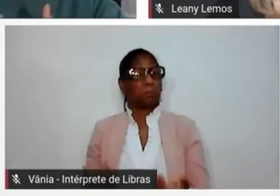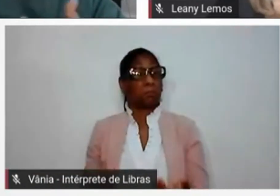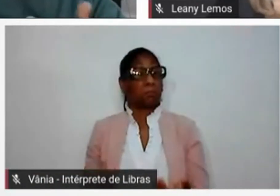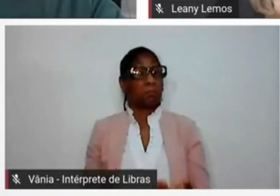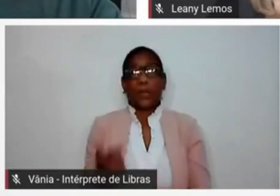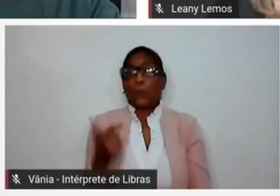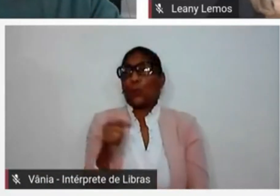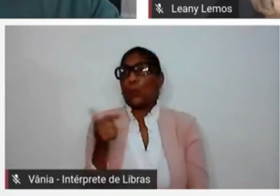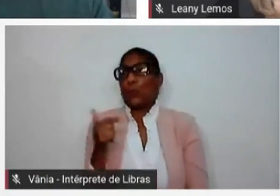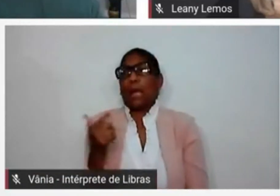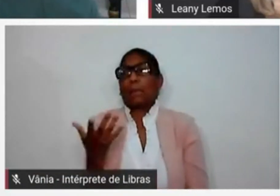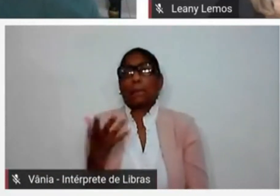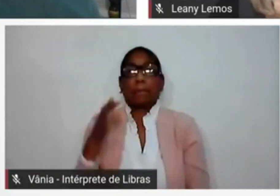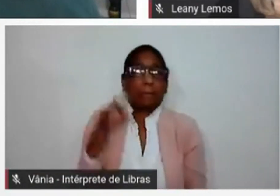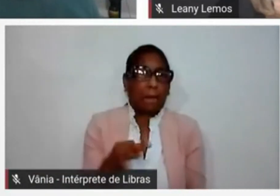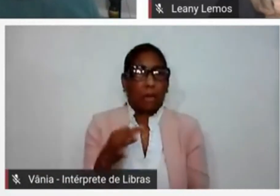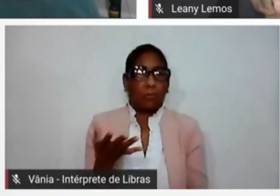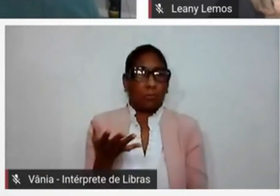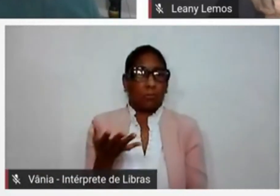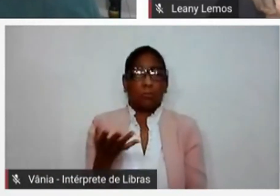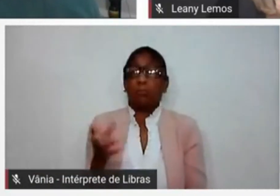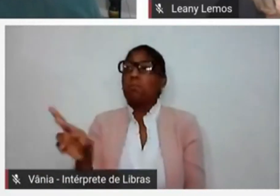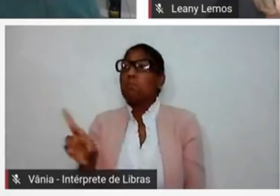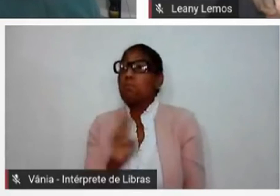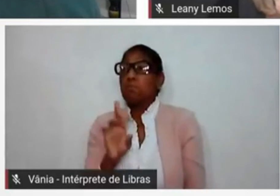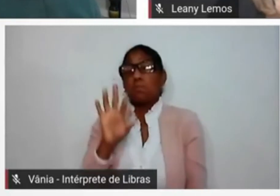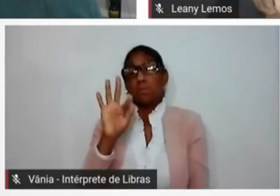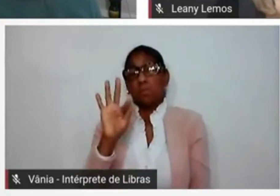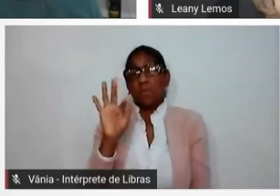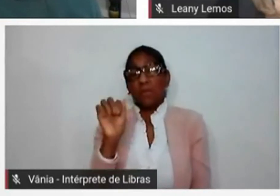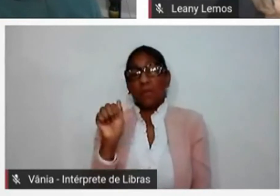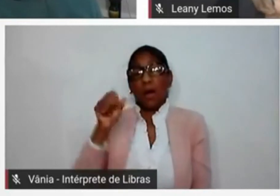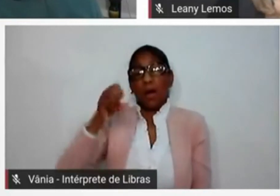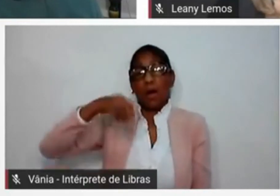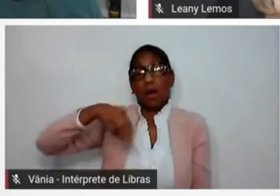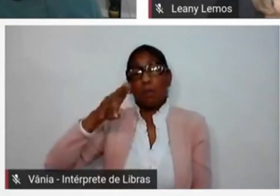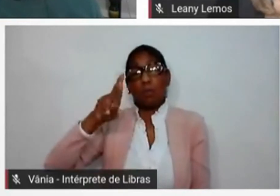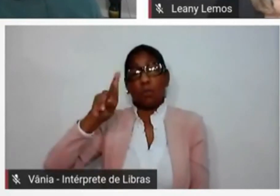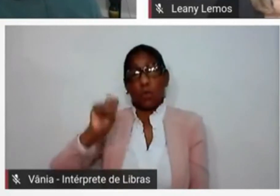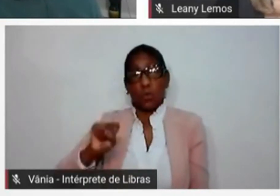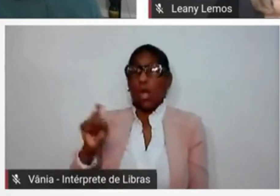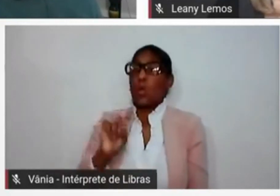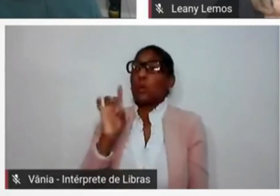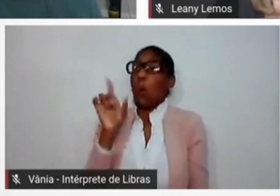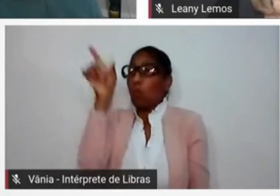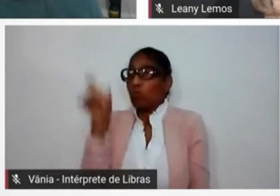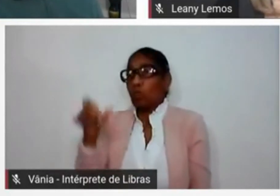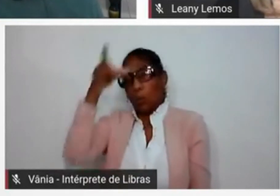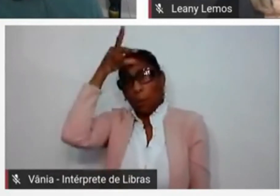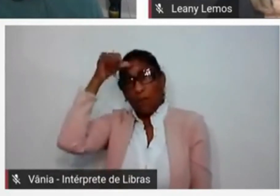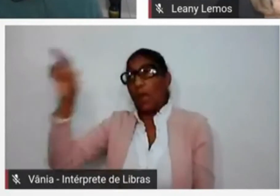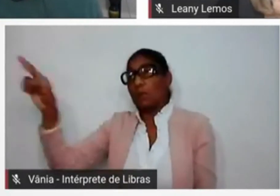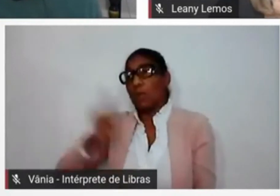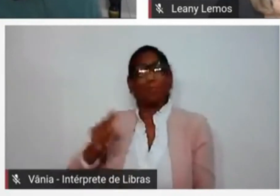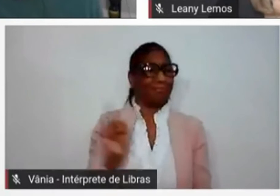temos ainda um retorno oficial por parte da FAMURS, e nem é somente de decisão dos prefeitos, é um debate para que